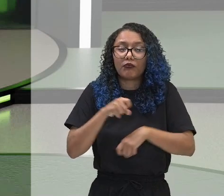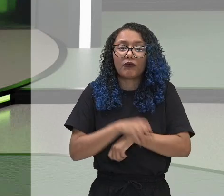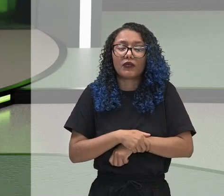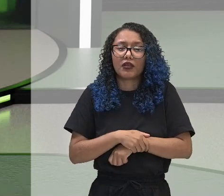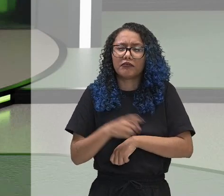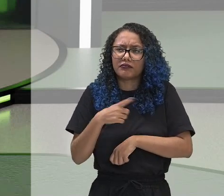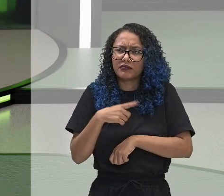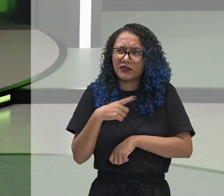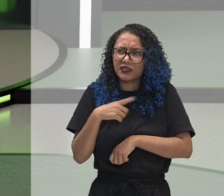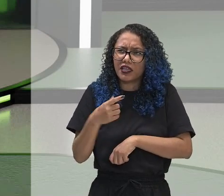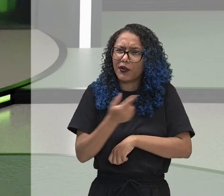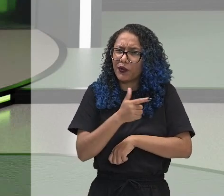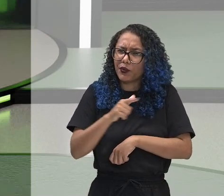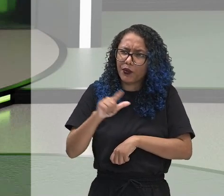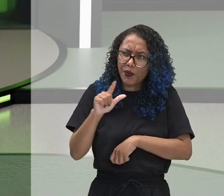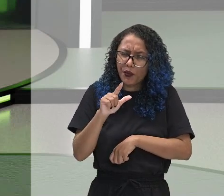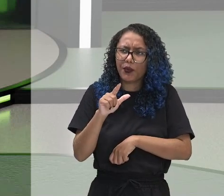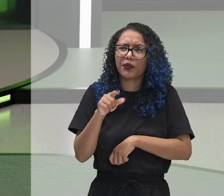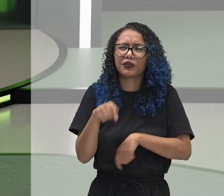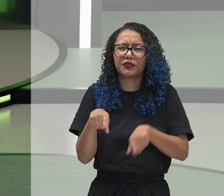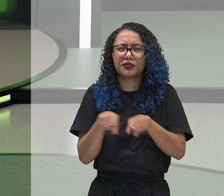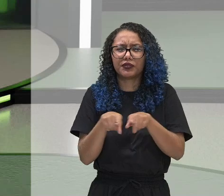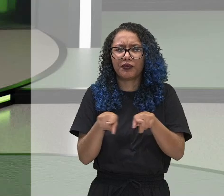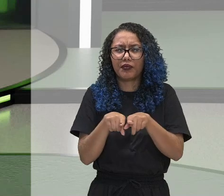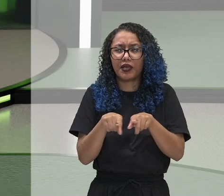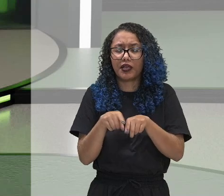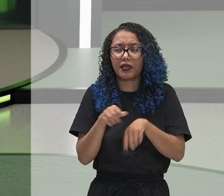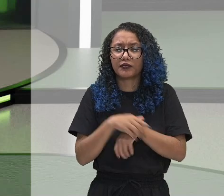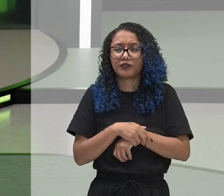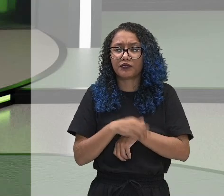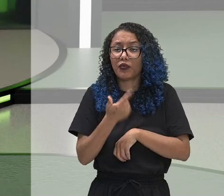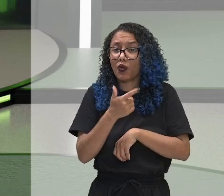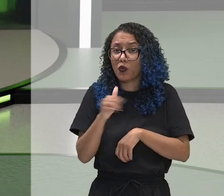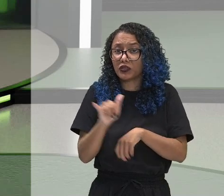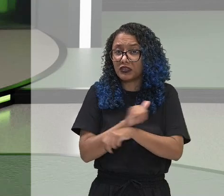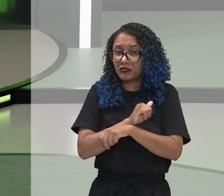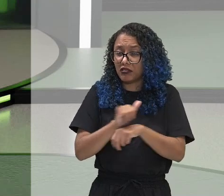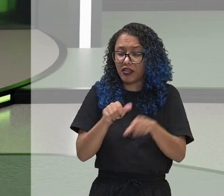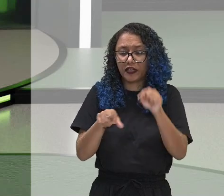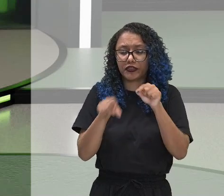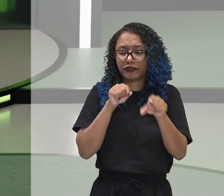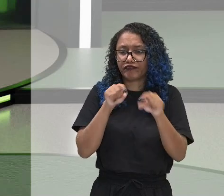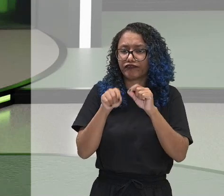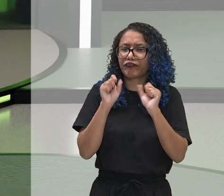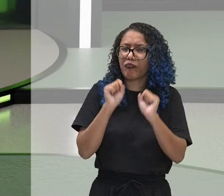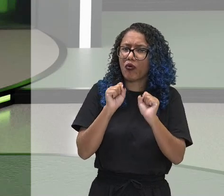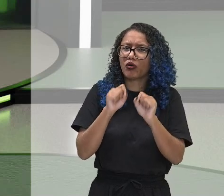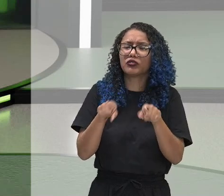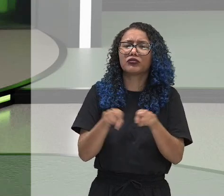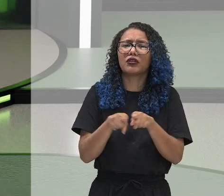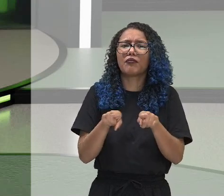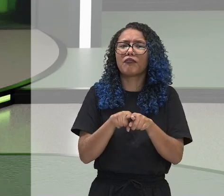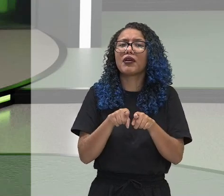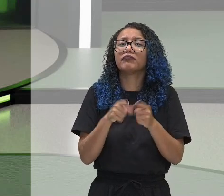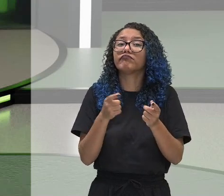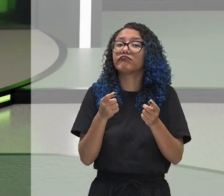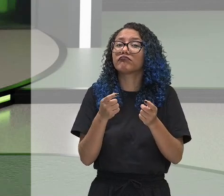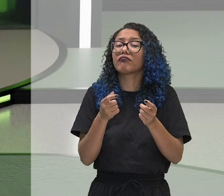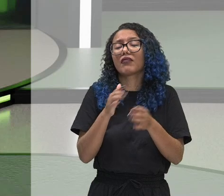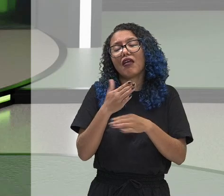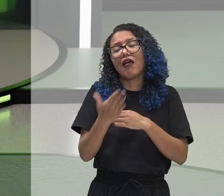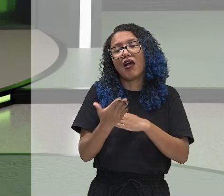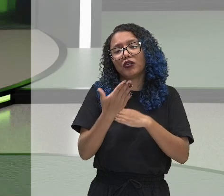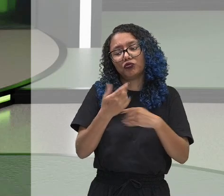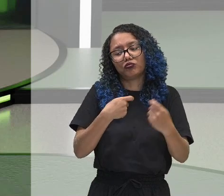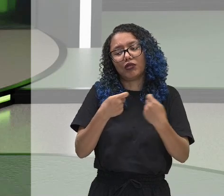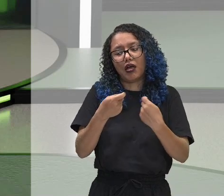outros aparelhos que vão, aliás, outras opções que vão ajudar na regulação do ciclo e